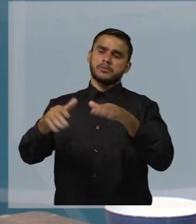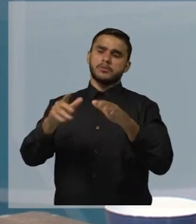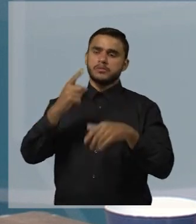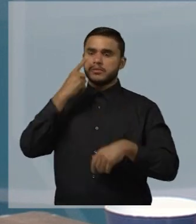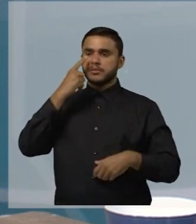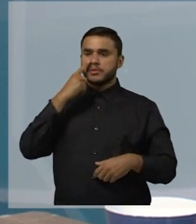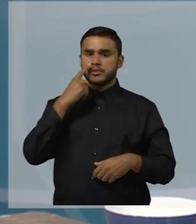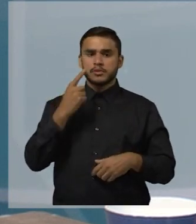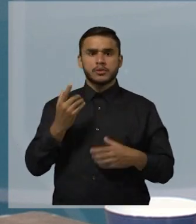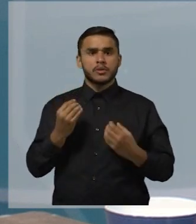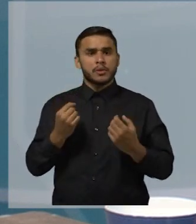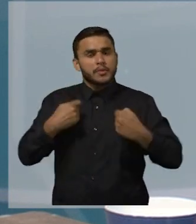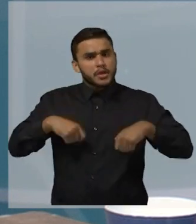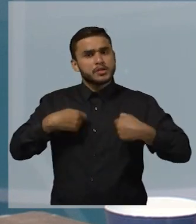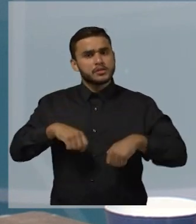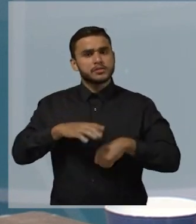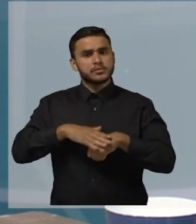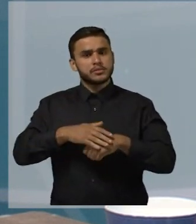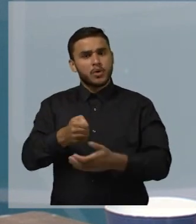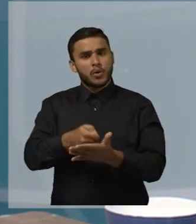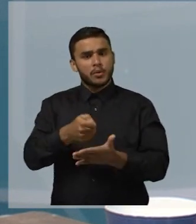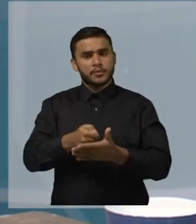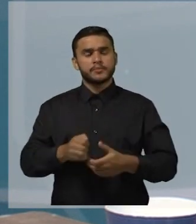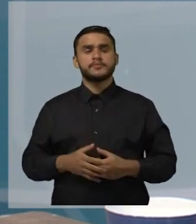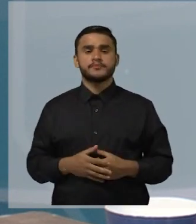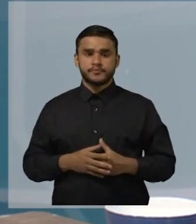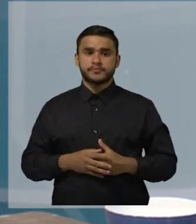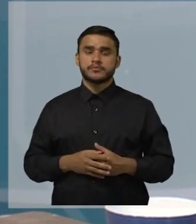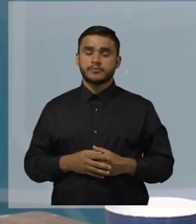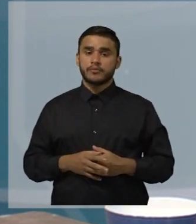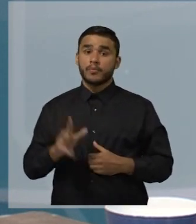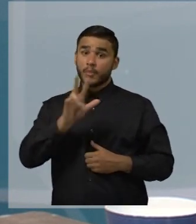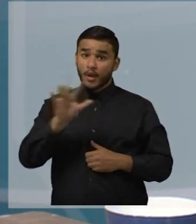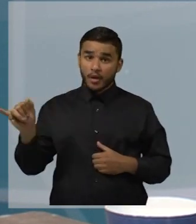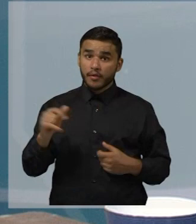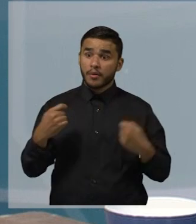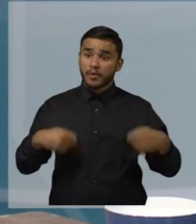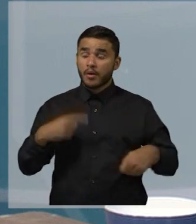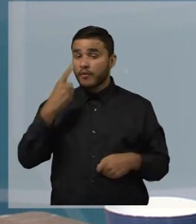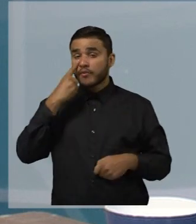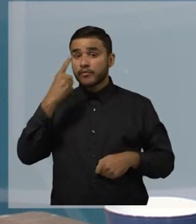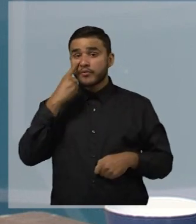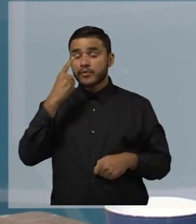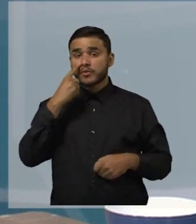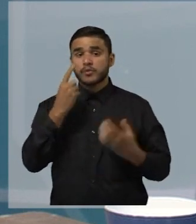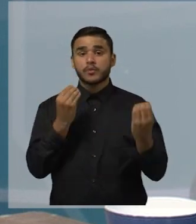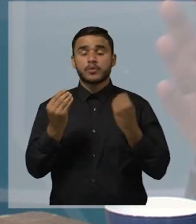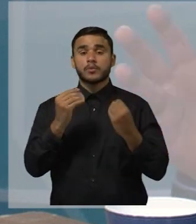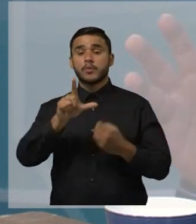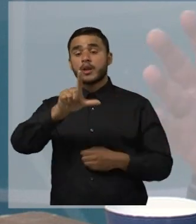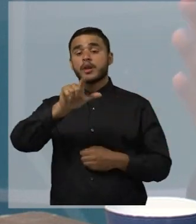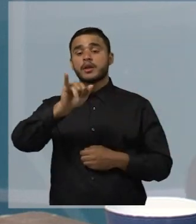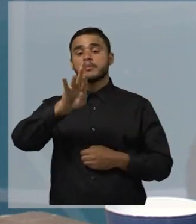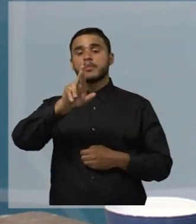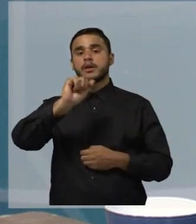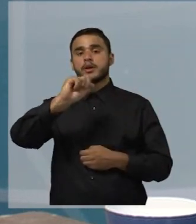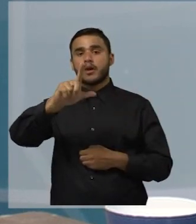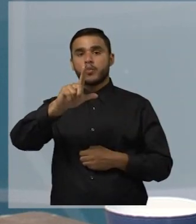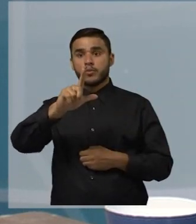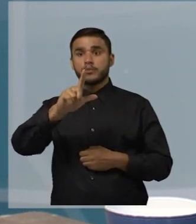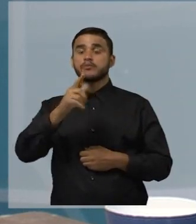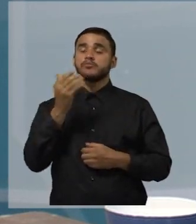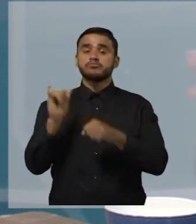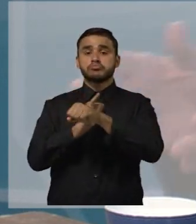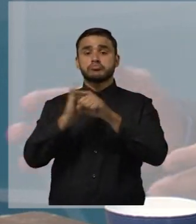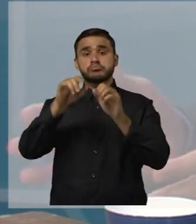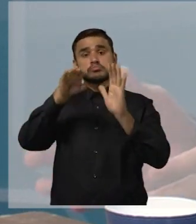governo corrigir, vamos dizer, deixar de corrigir essas distorções. Então eu prefiro aguardar qual é a receita liberal, porque ao